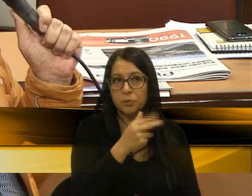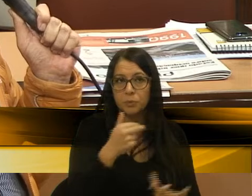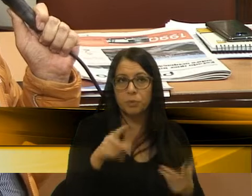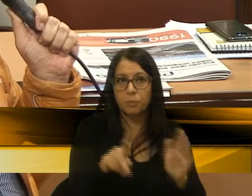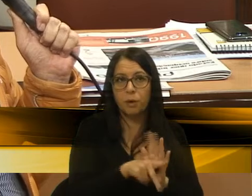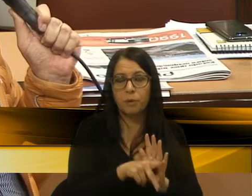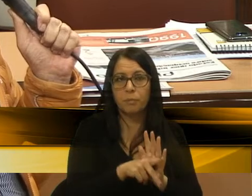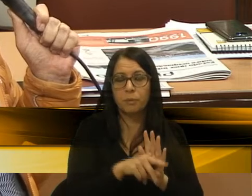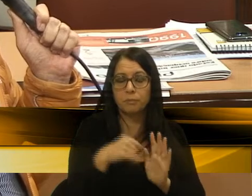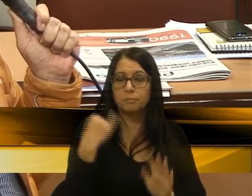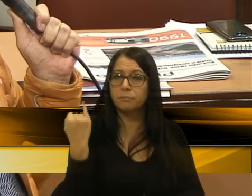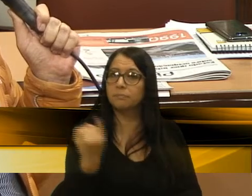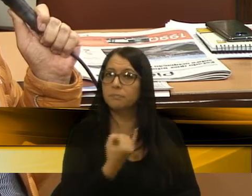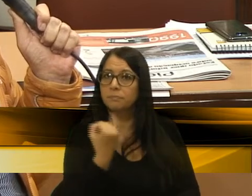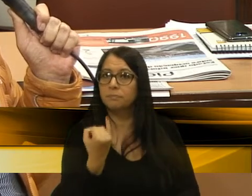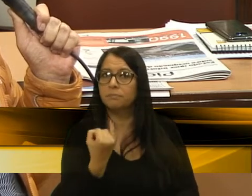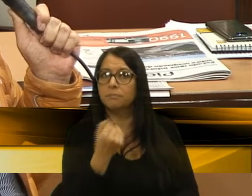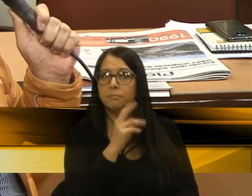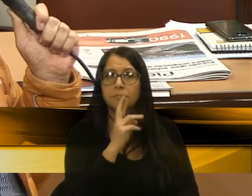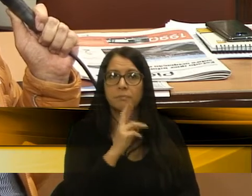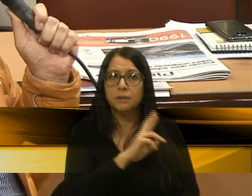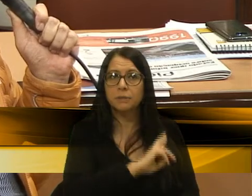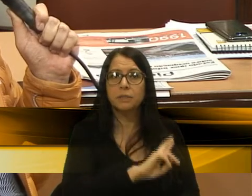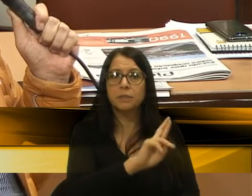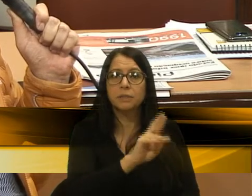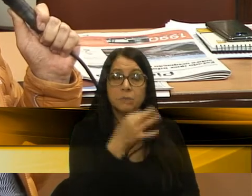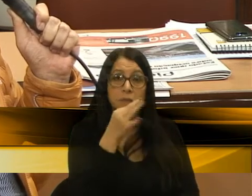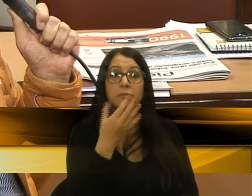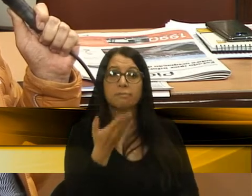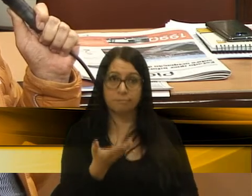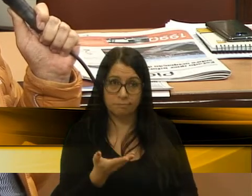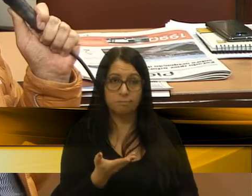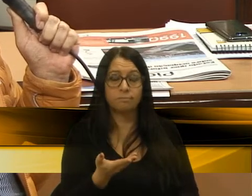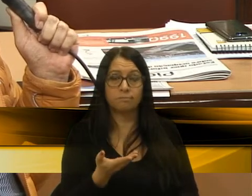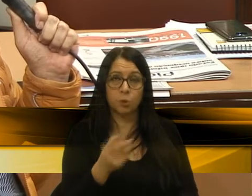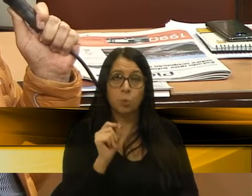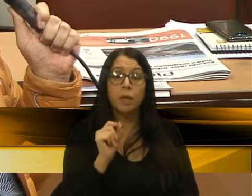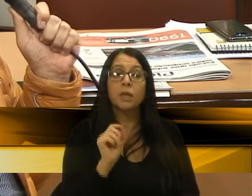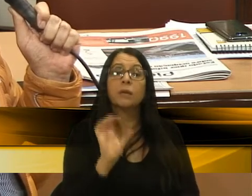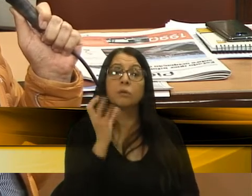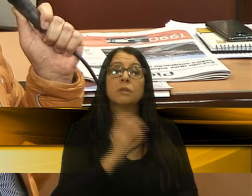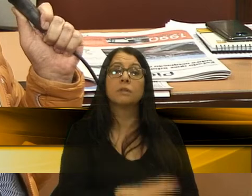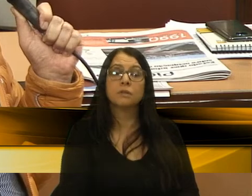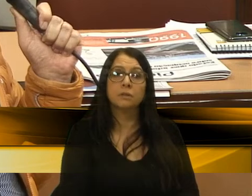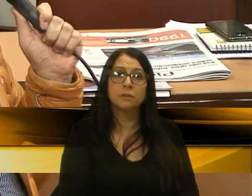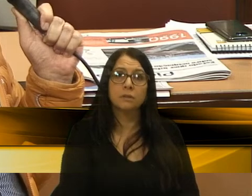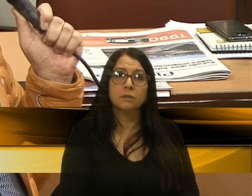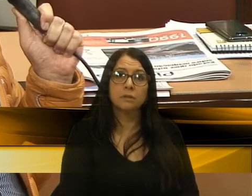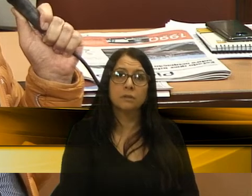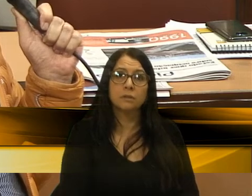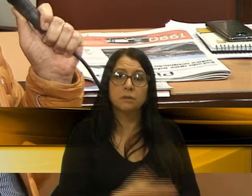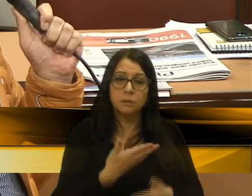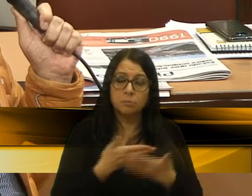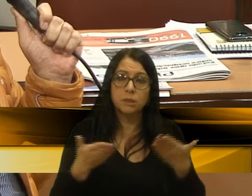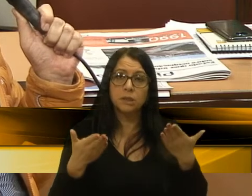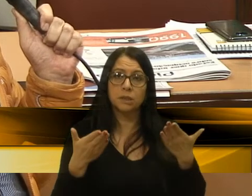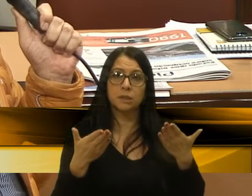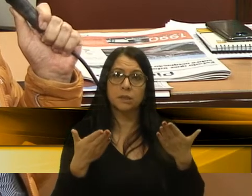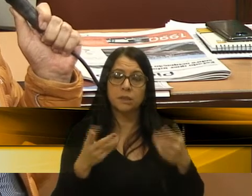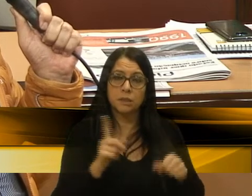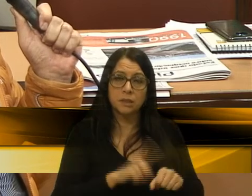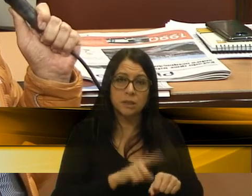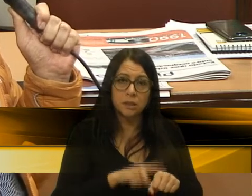tão importante que representa para Caxias do Sul, né? Então o que acontece? Que a gente está perdendo